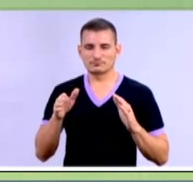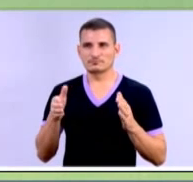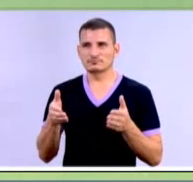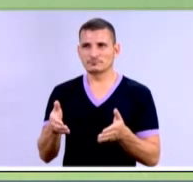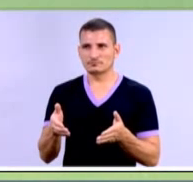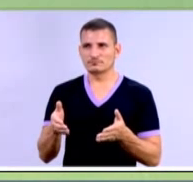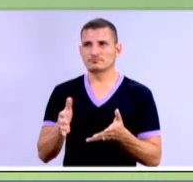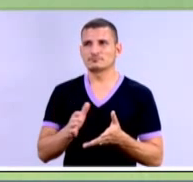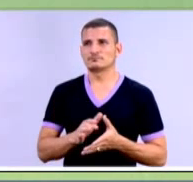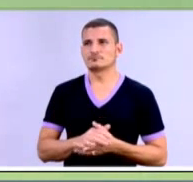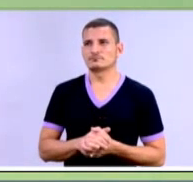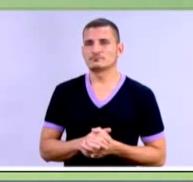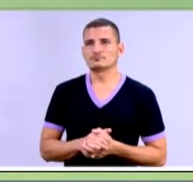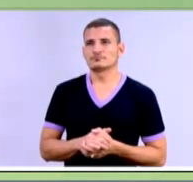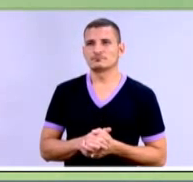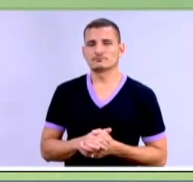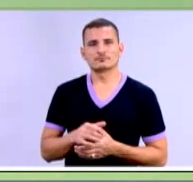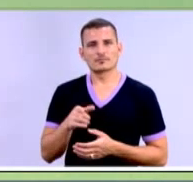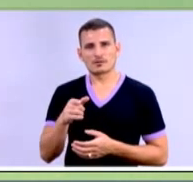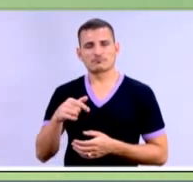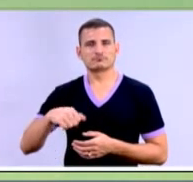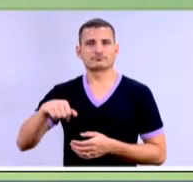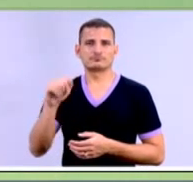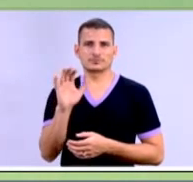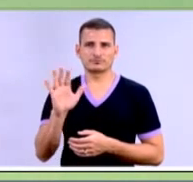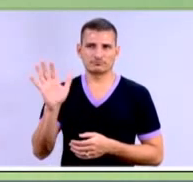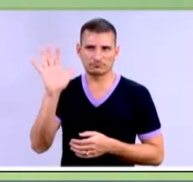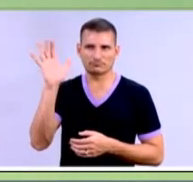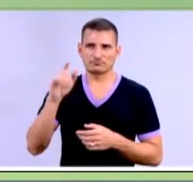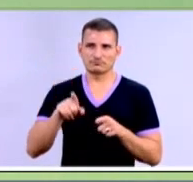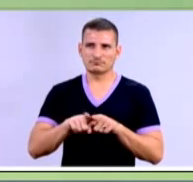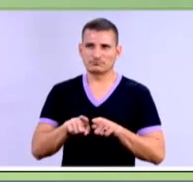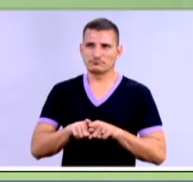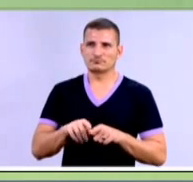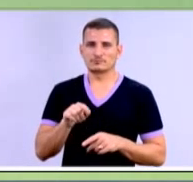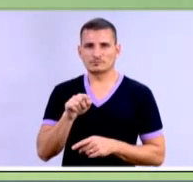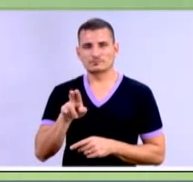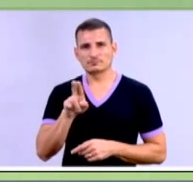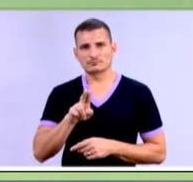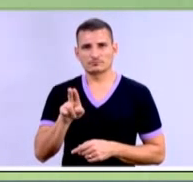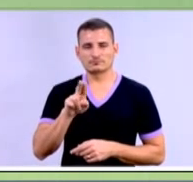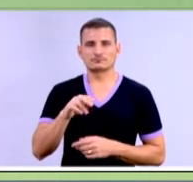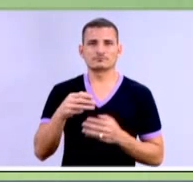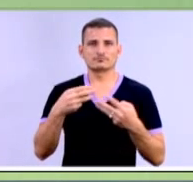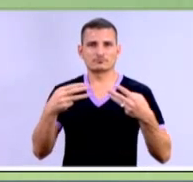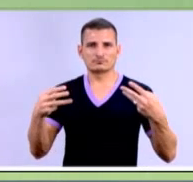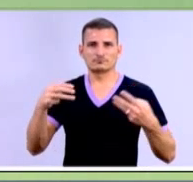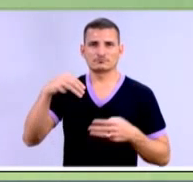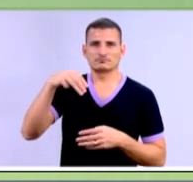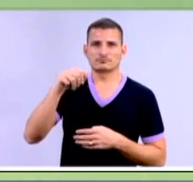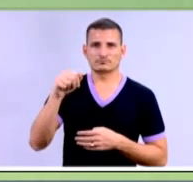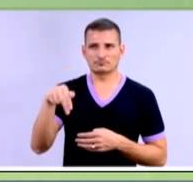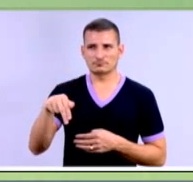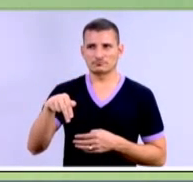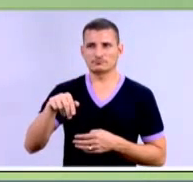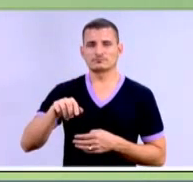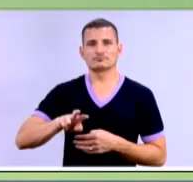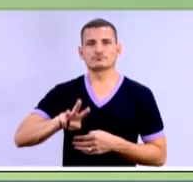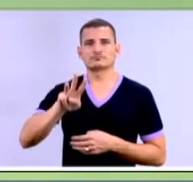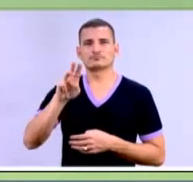serem específicos, normalmente são um pouco mais caros. E normalmente eles são utilizados em redes como MANs e WANs, ok?